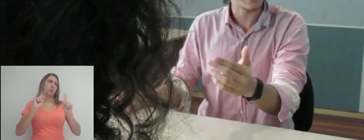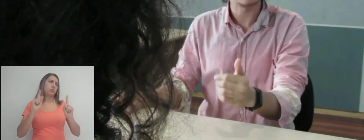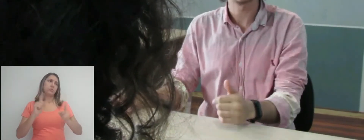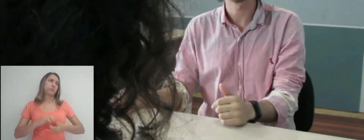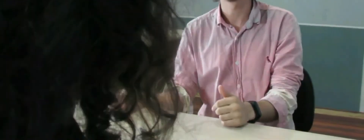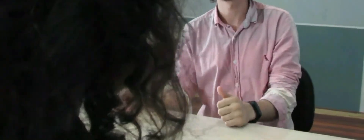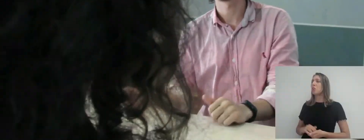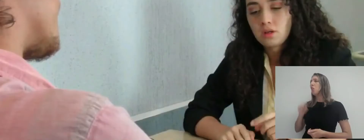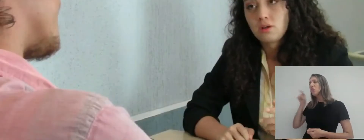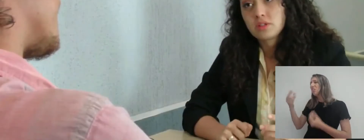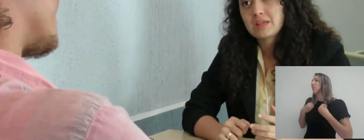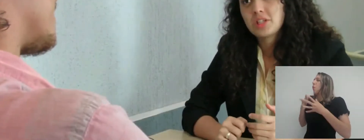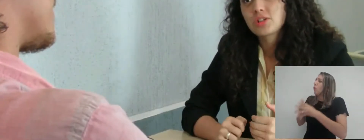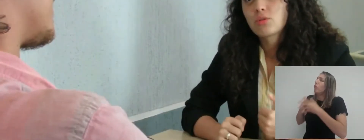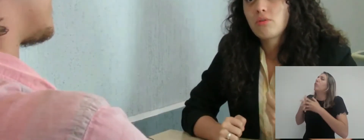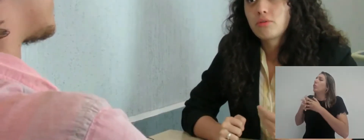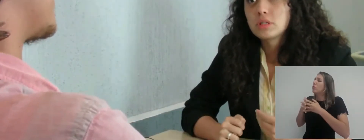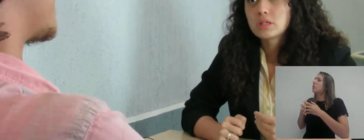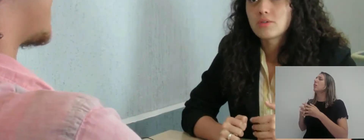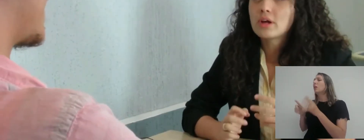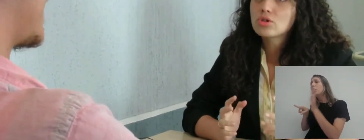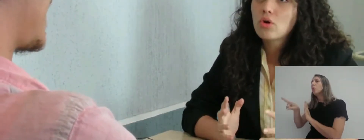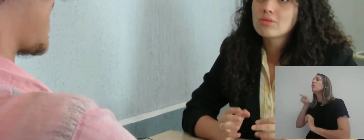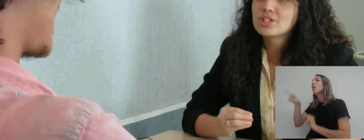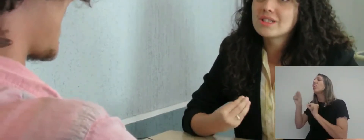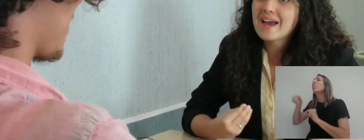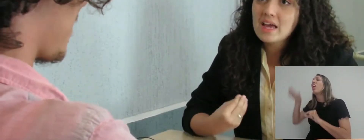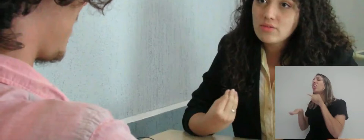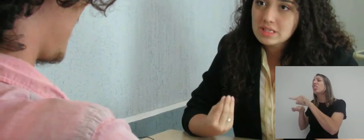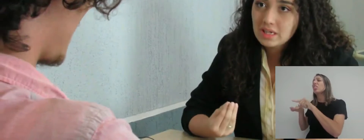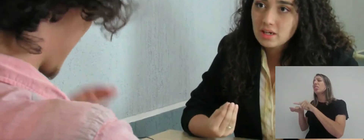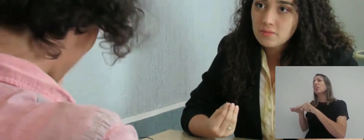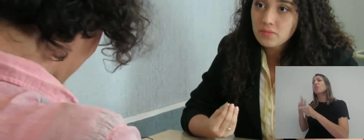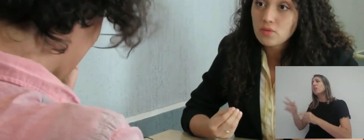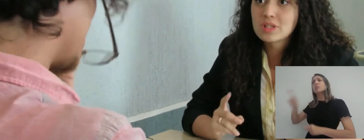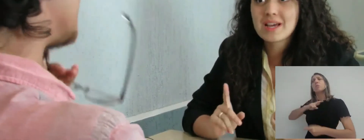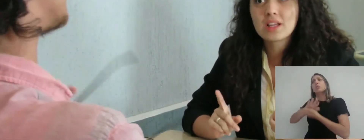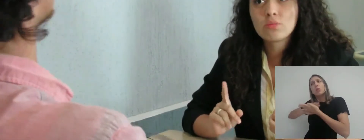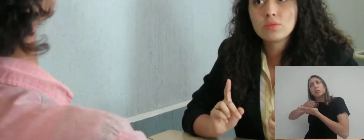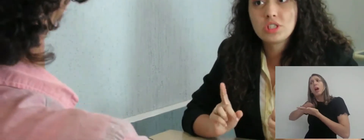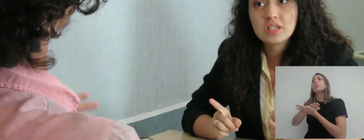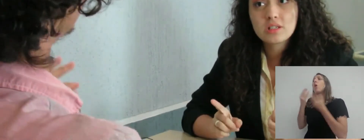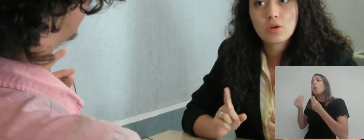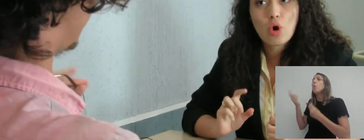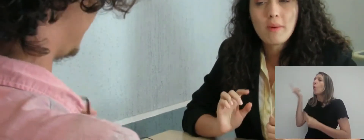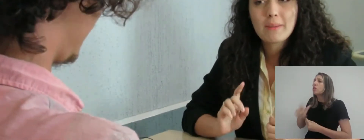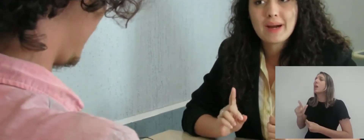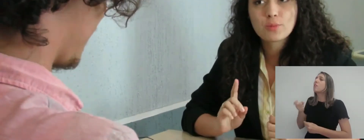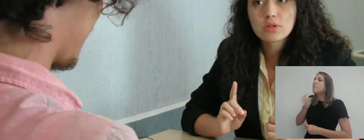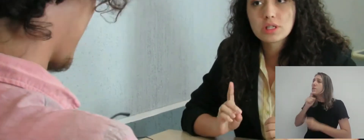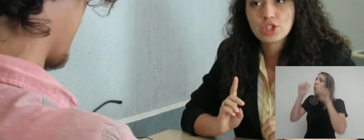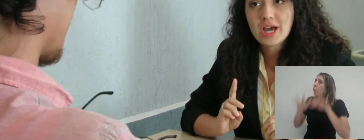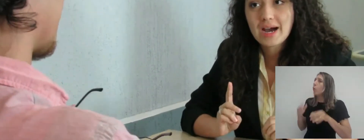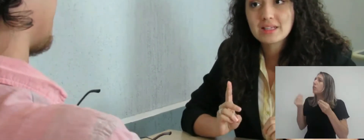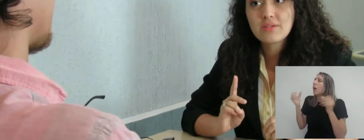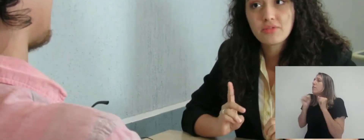sempre isso ocorre. Você está me deixando confusa. Afinal de contas, quem é você? Você ainda não me disse como é